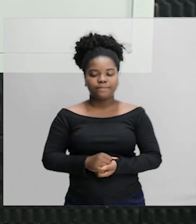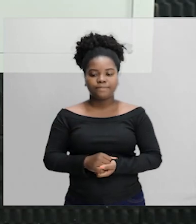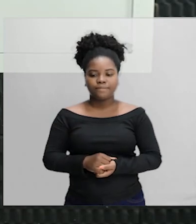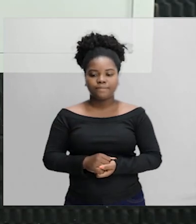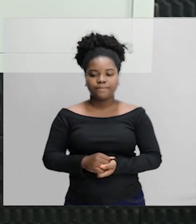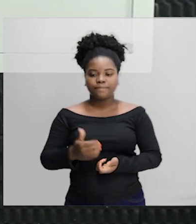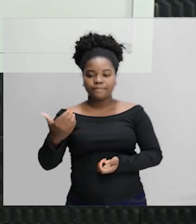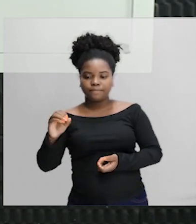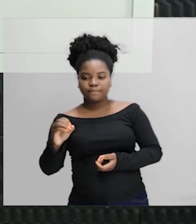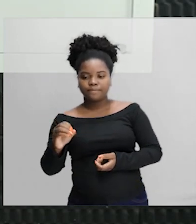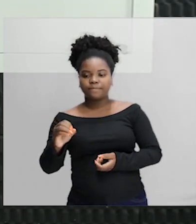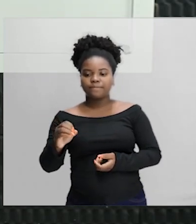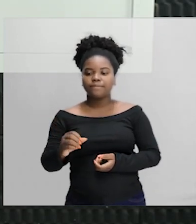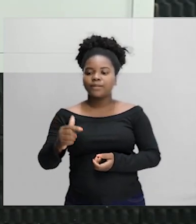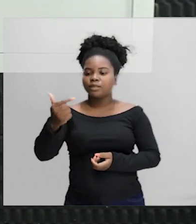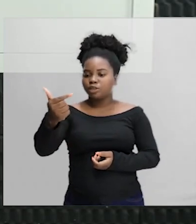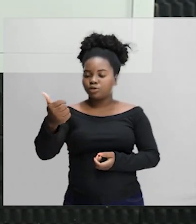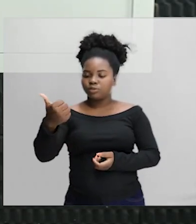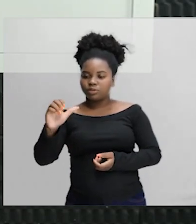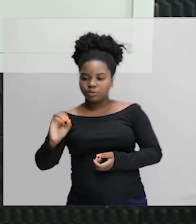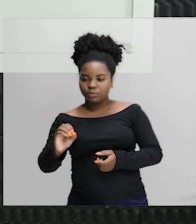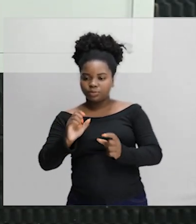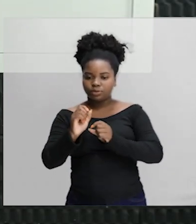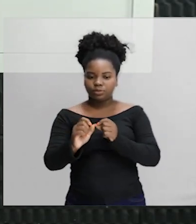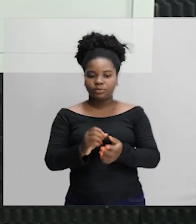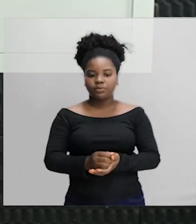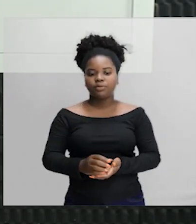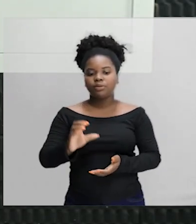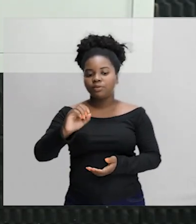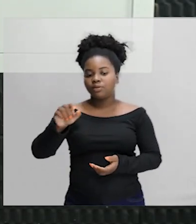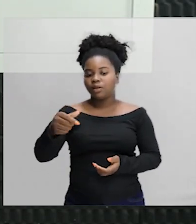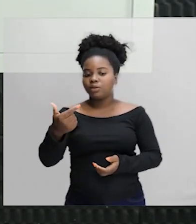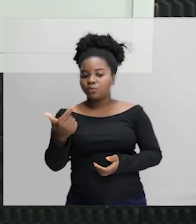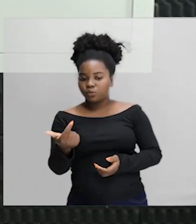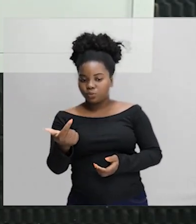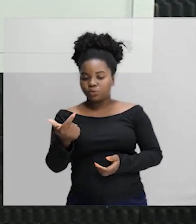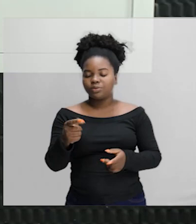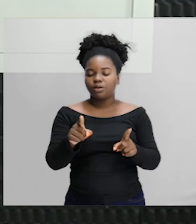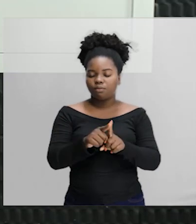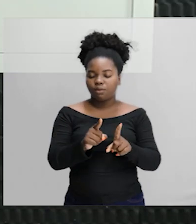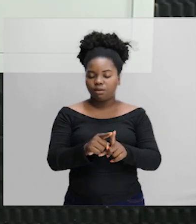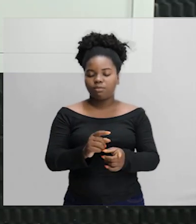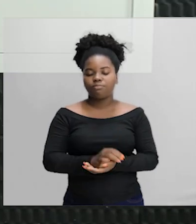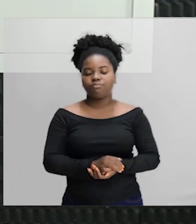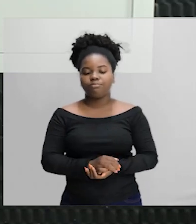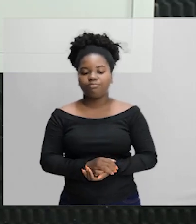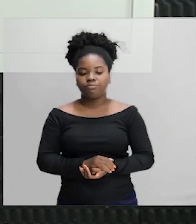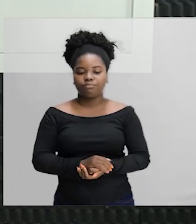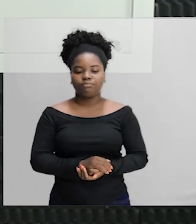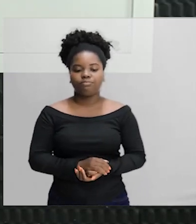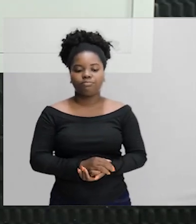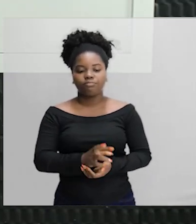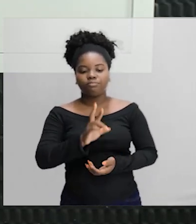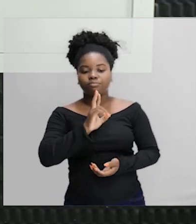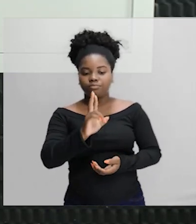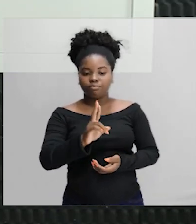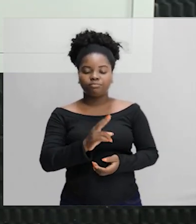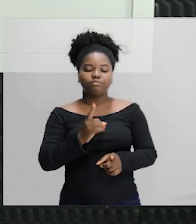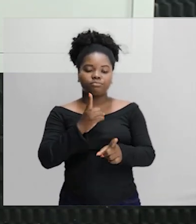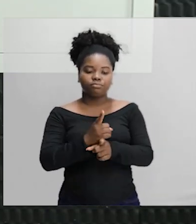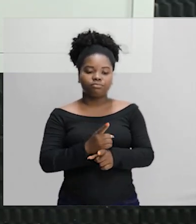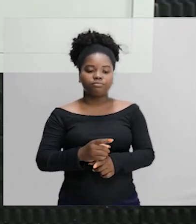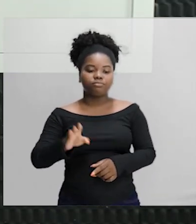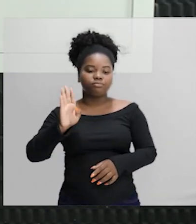vezes 1, que é 10. 2 sobre 10 é 0,2 amperes. Pronto. Aqui já foi imediato.